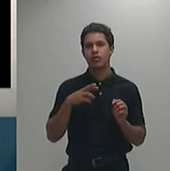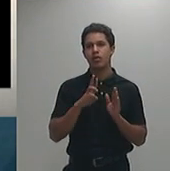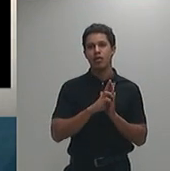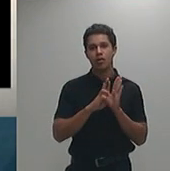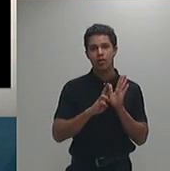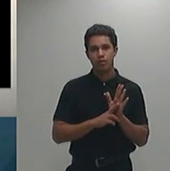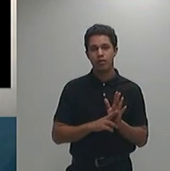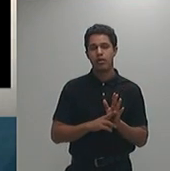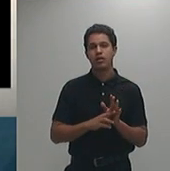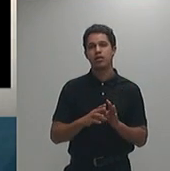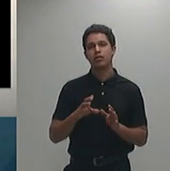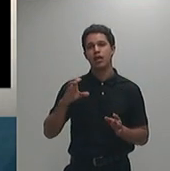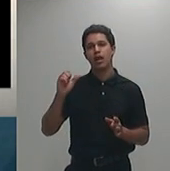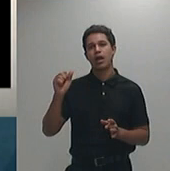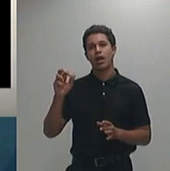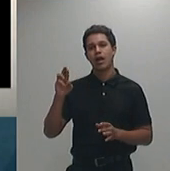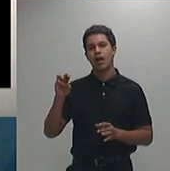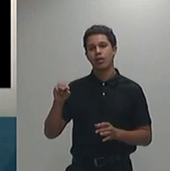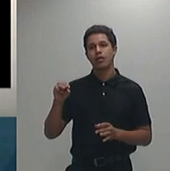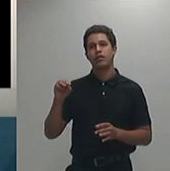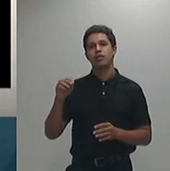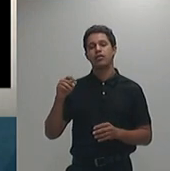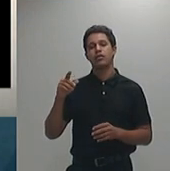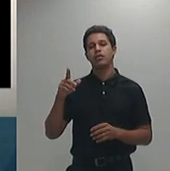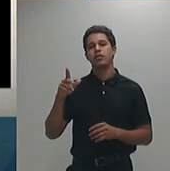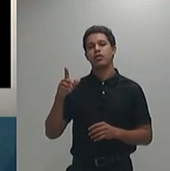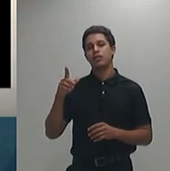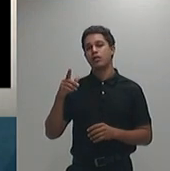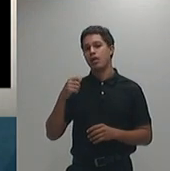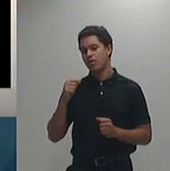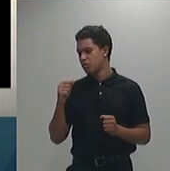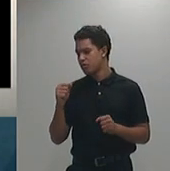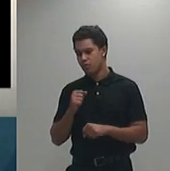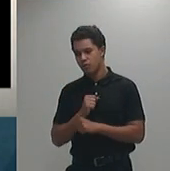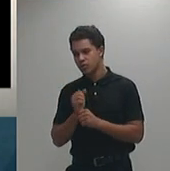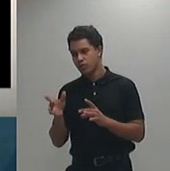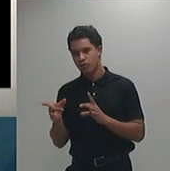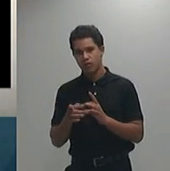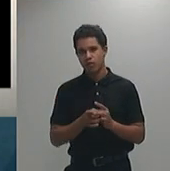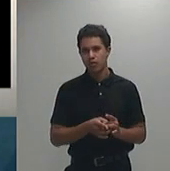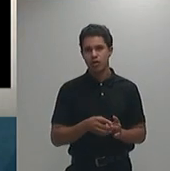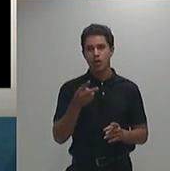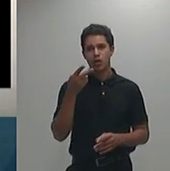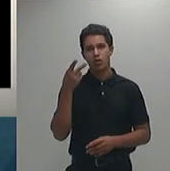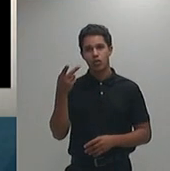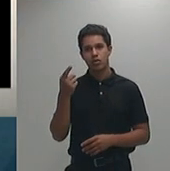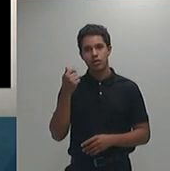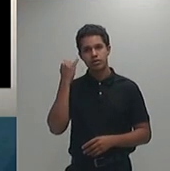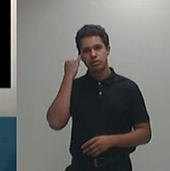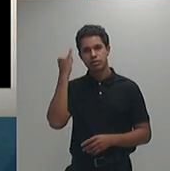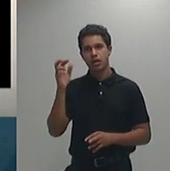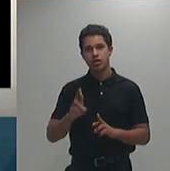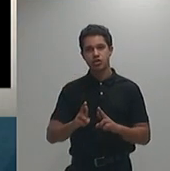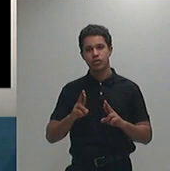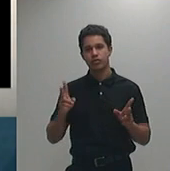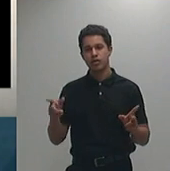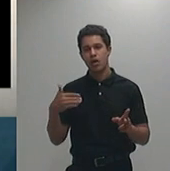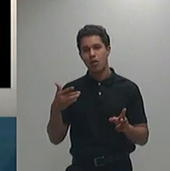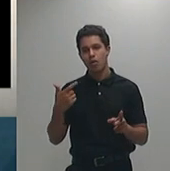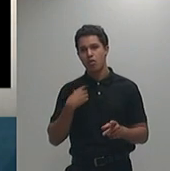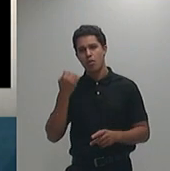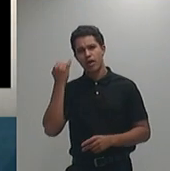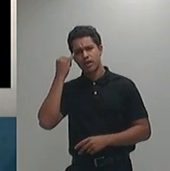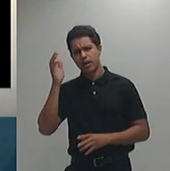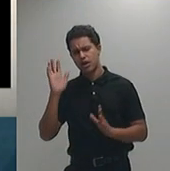cam é a câmara de arbitragem não é possível unir duas a imagem é quando um arbitral já está formado